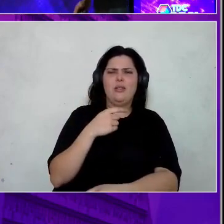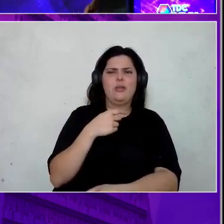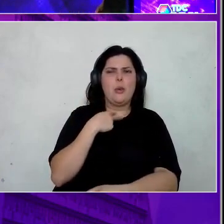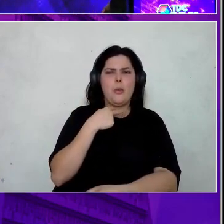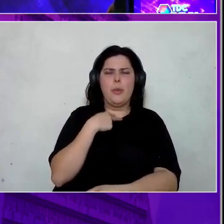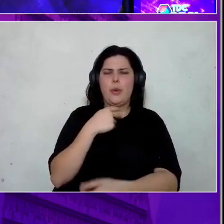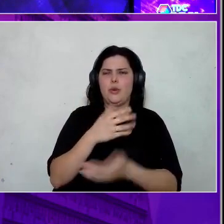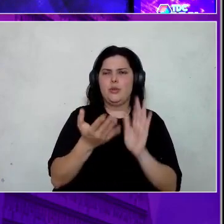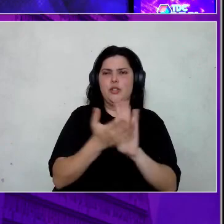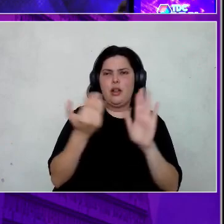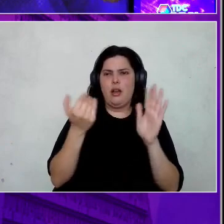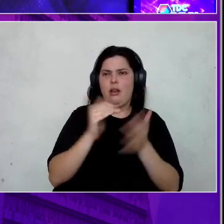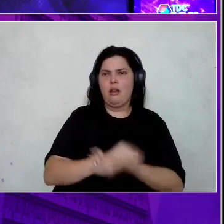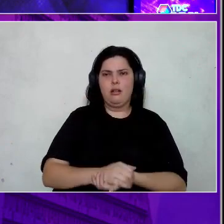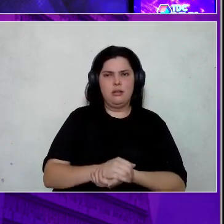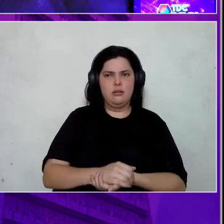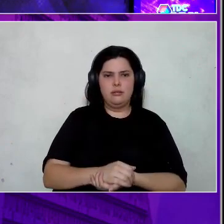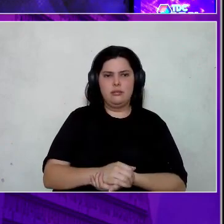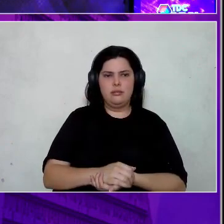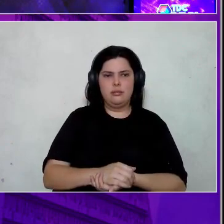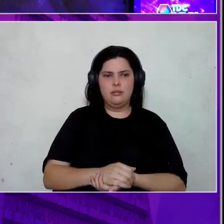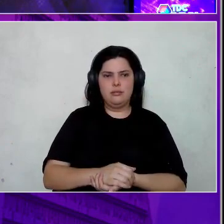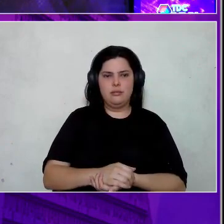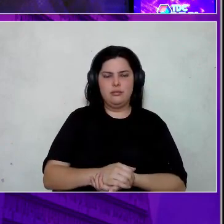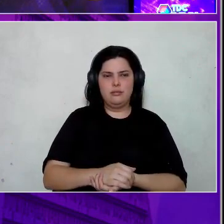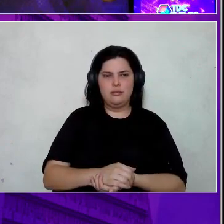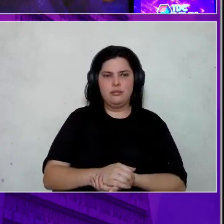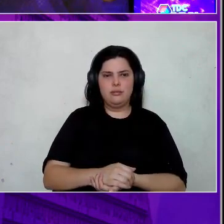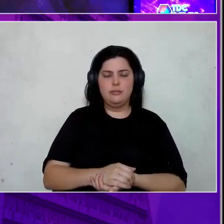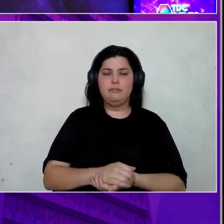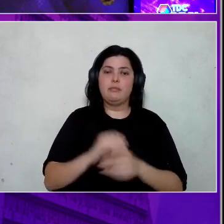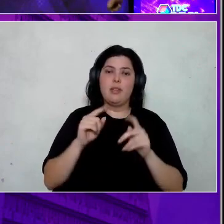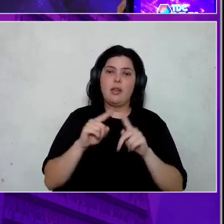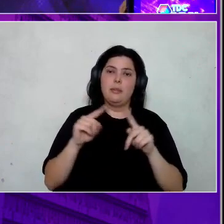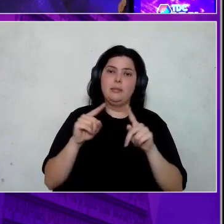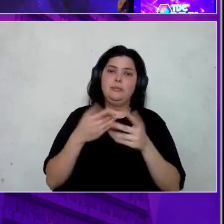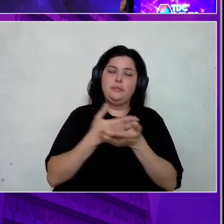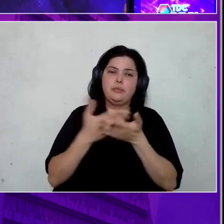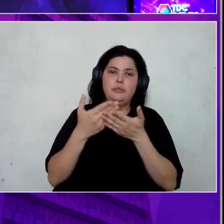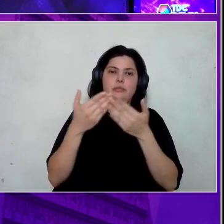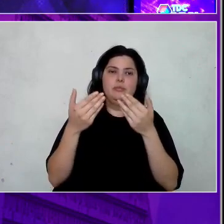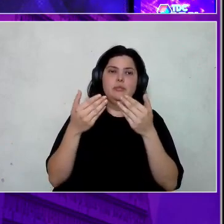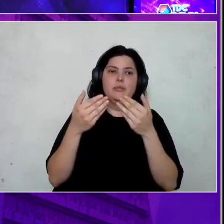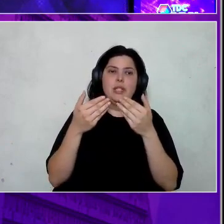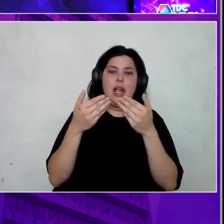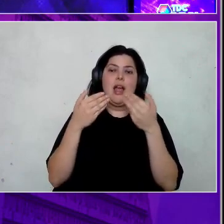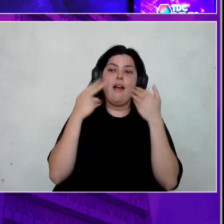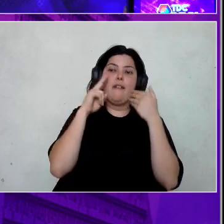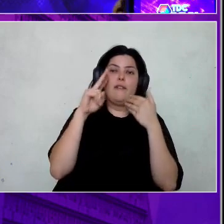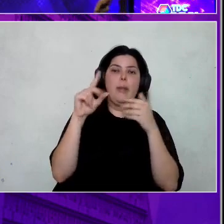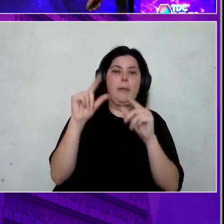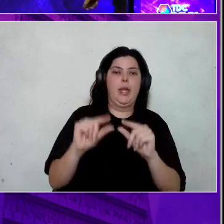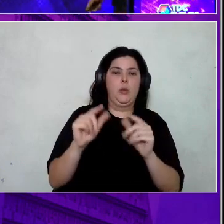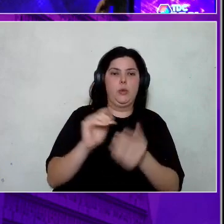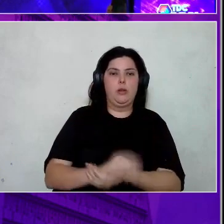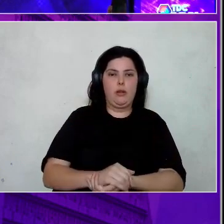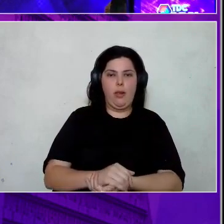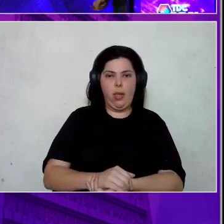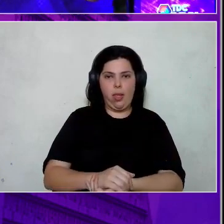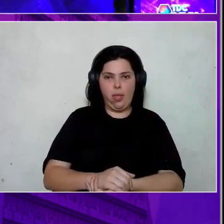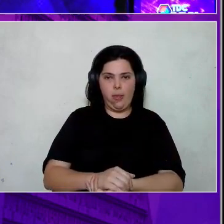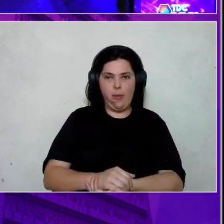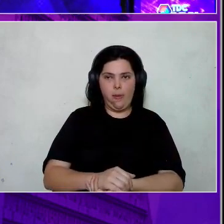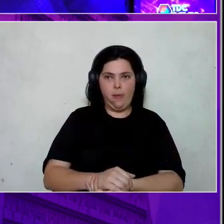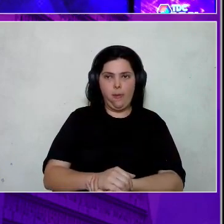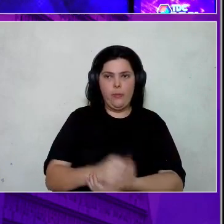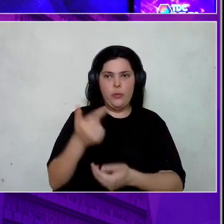não, né? Mas eu realmente passei a abrir bem menos, né? Outro ponto era